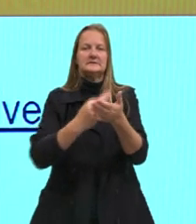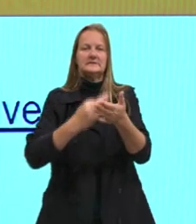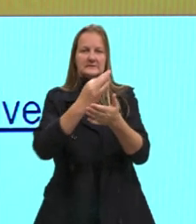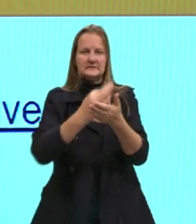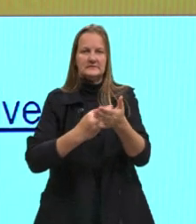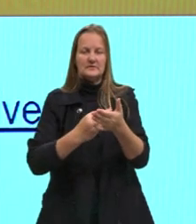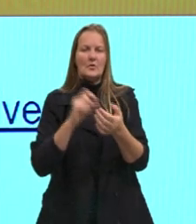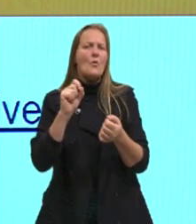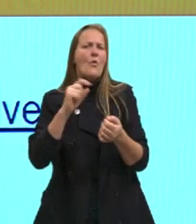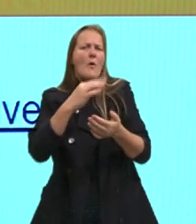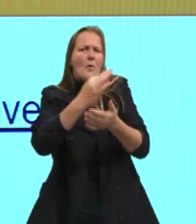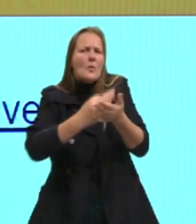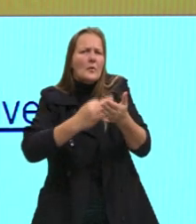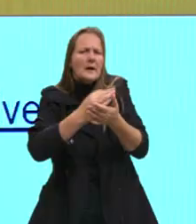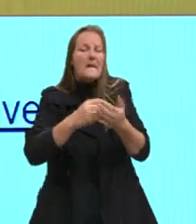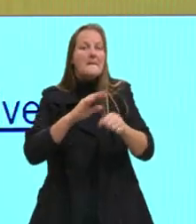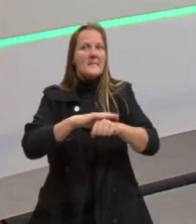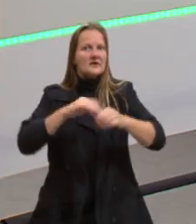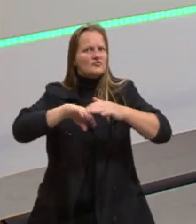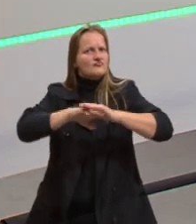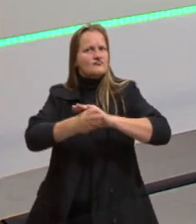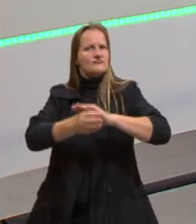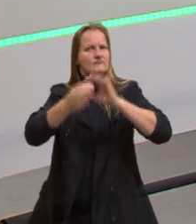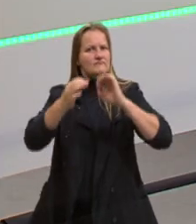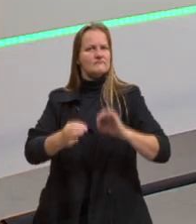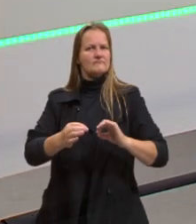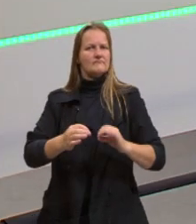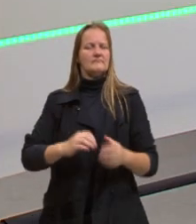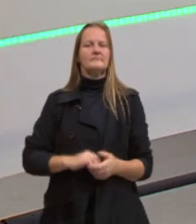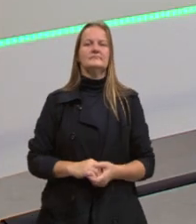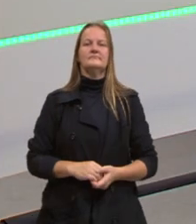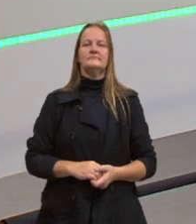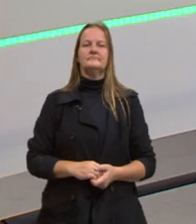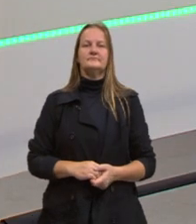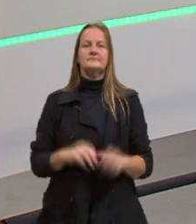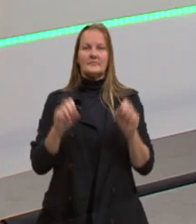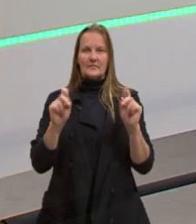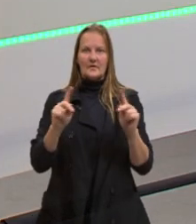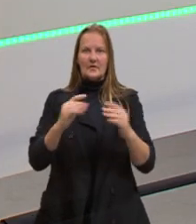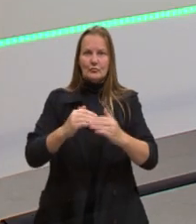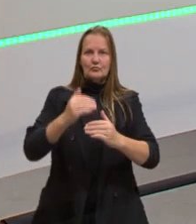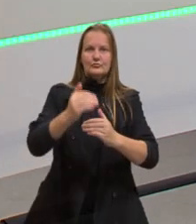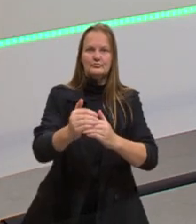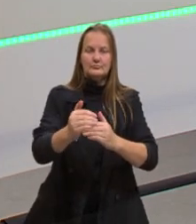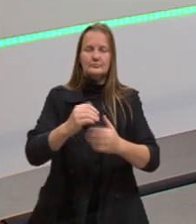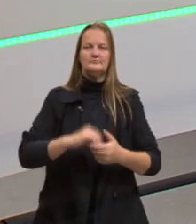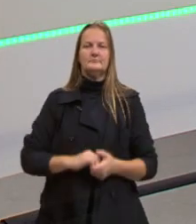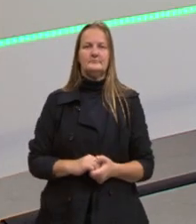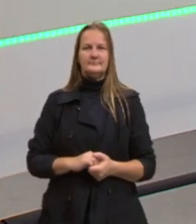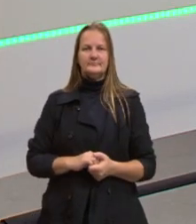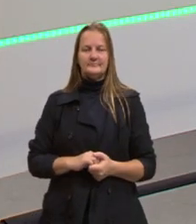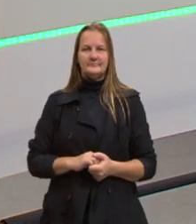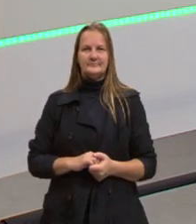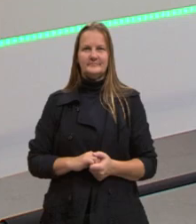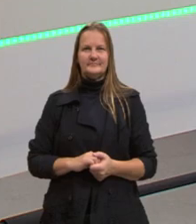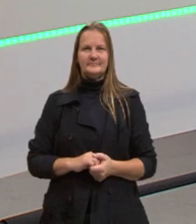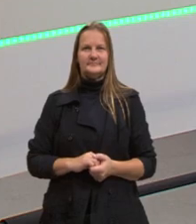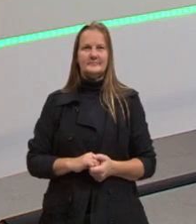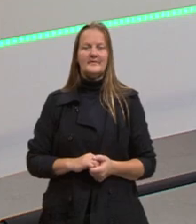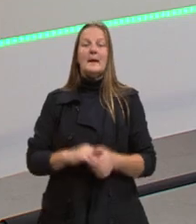técnicas que eu devo usar Qual é a mais adequada ok e vamos adiante então é